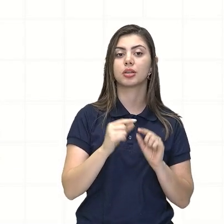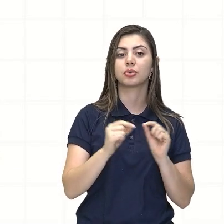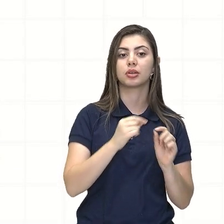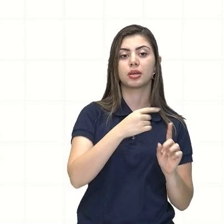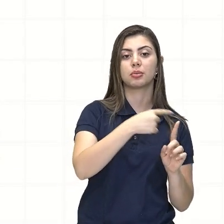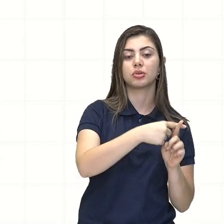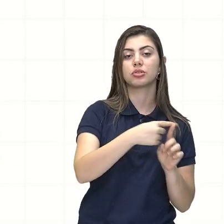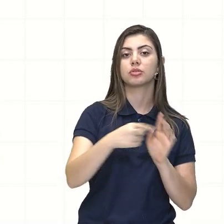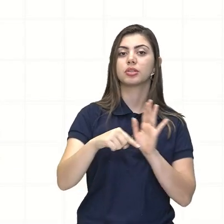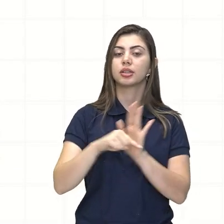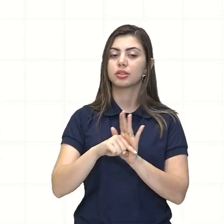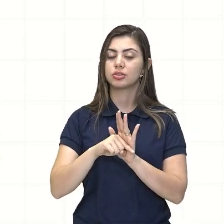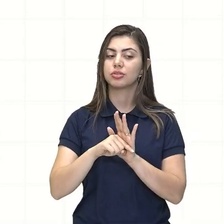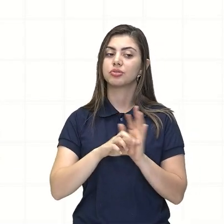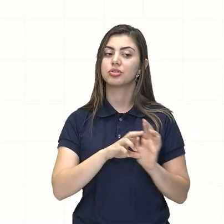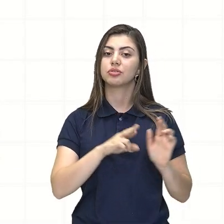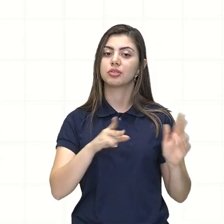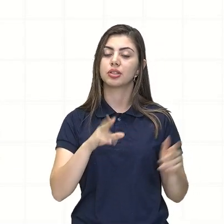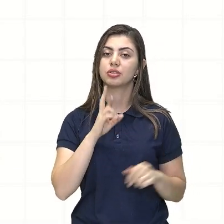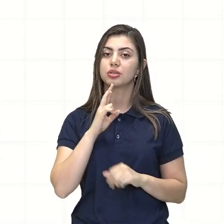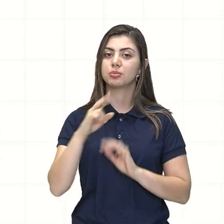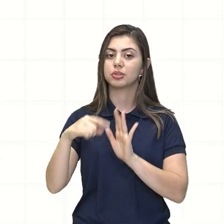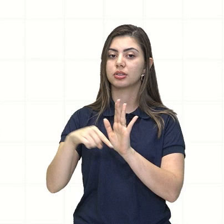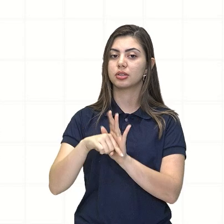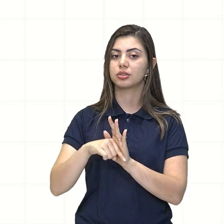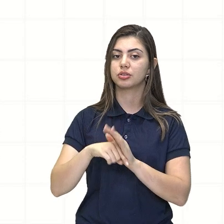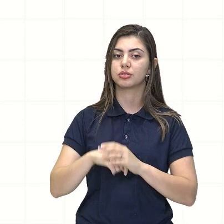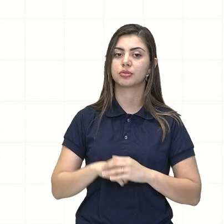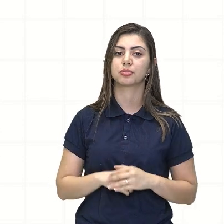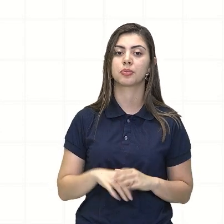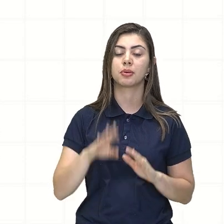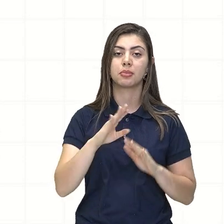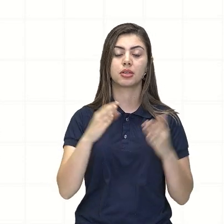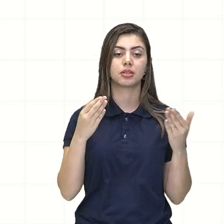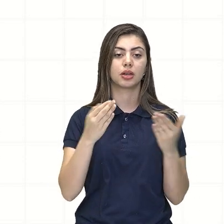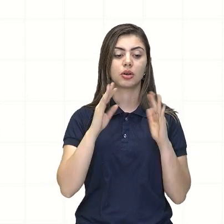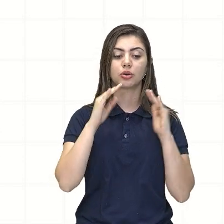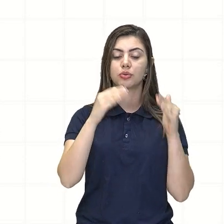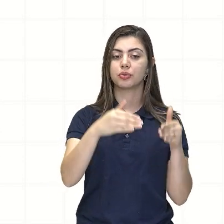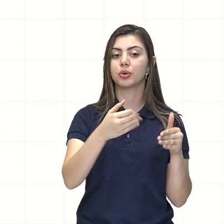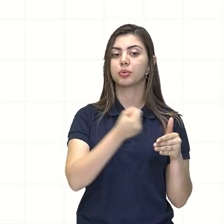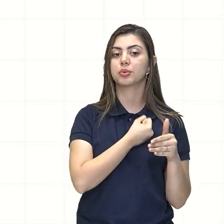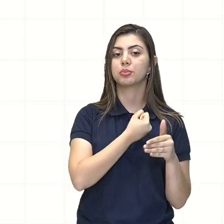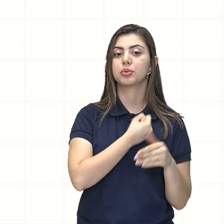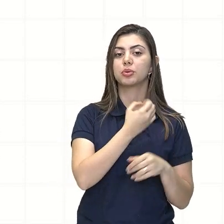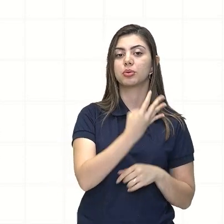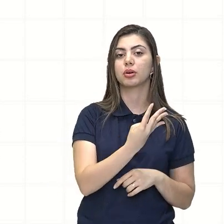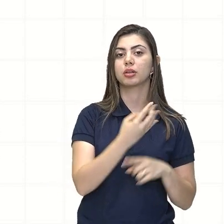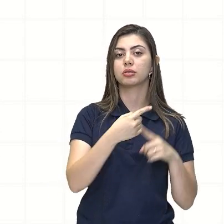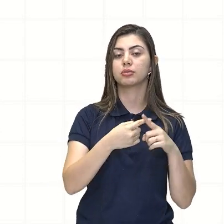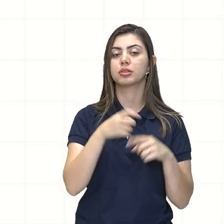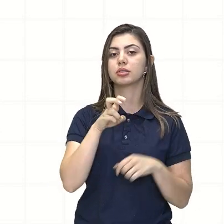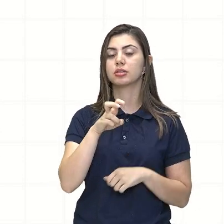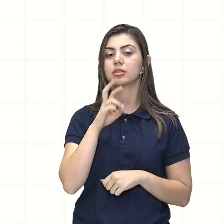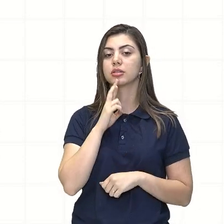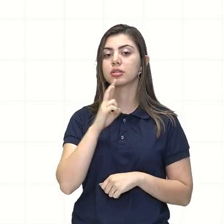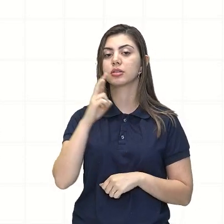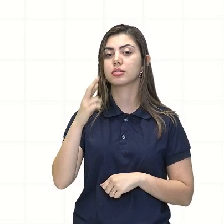é negativo. Então, agora eu vou olhar somente para o número. 4 vezes